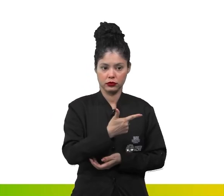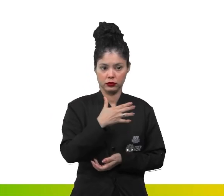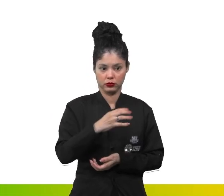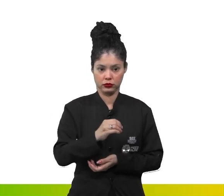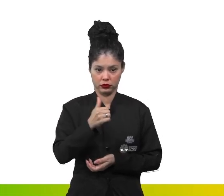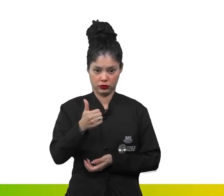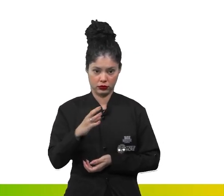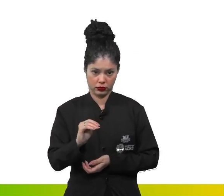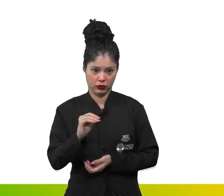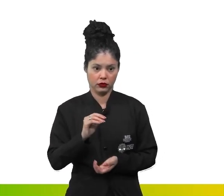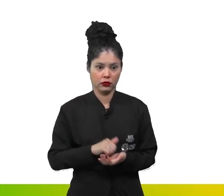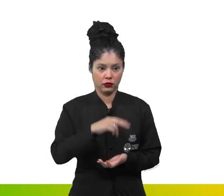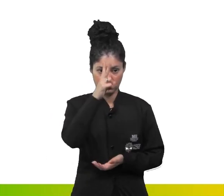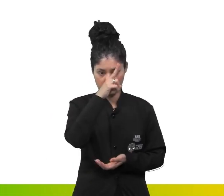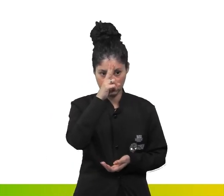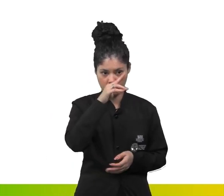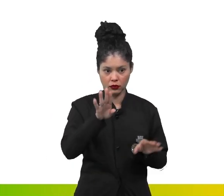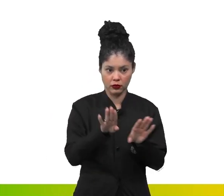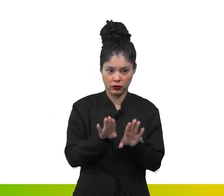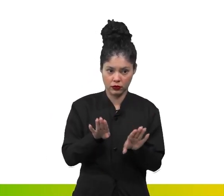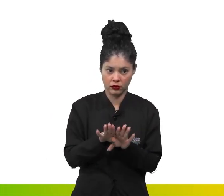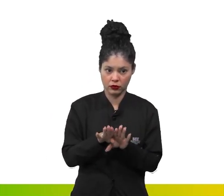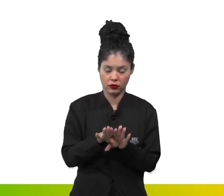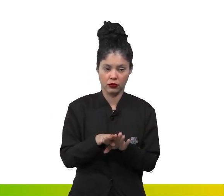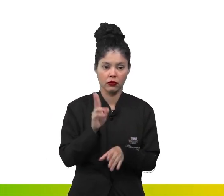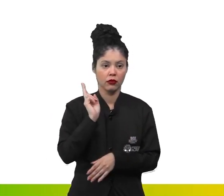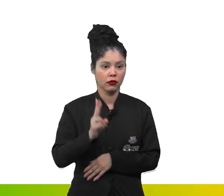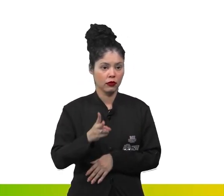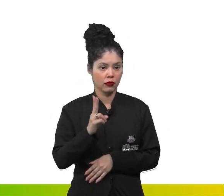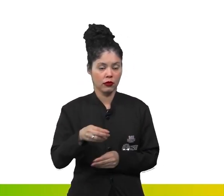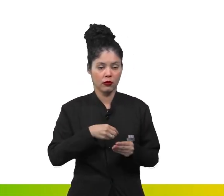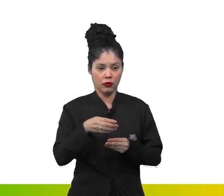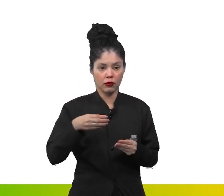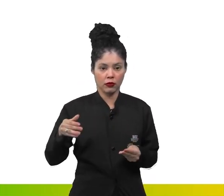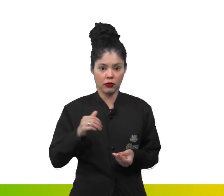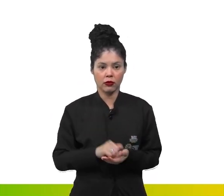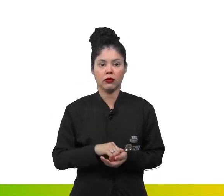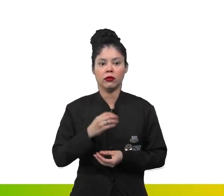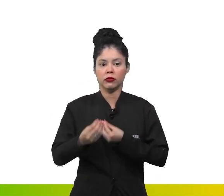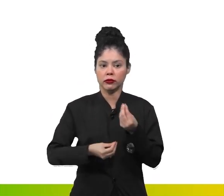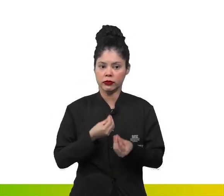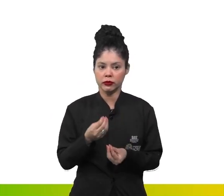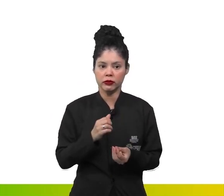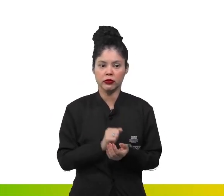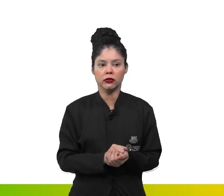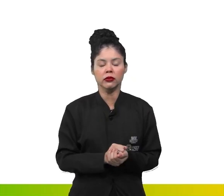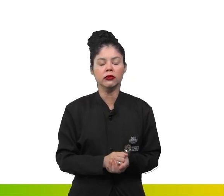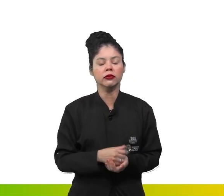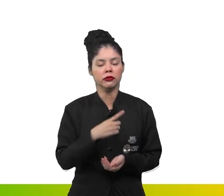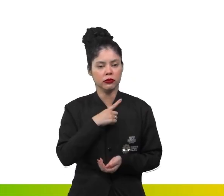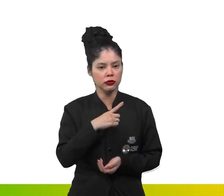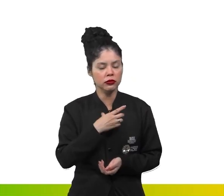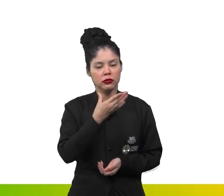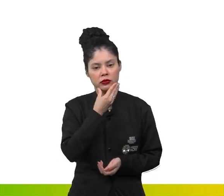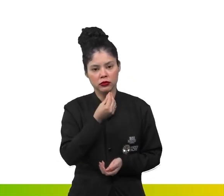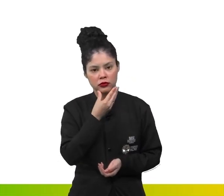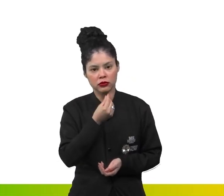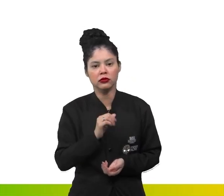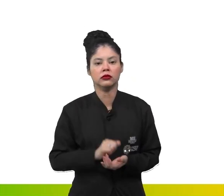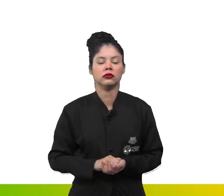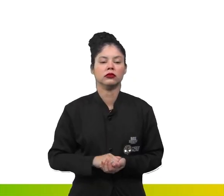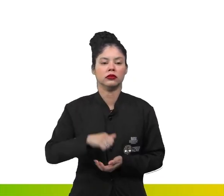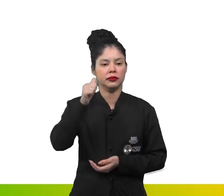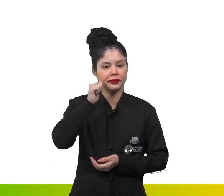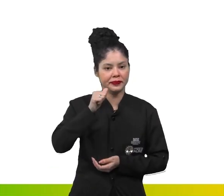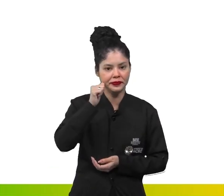de 2010. Lembrando que a pirâmide etária ela sempre vem distribuída da seguinte forma. De um lado nós temos os homens e do outro